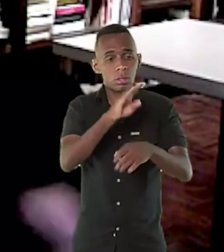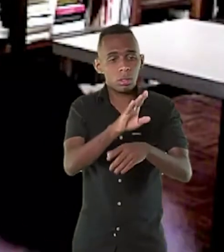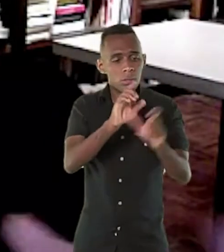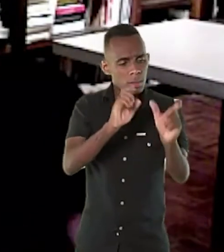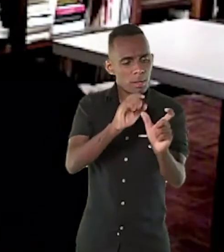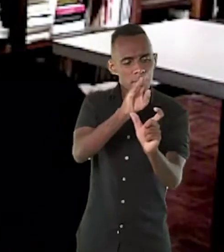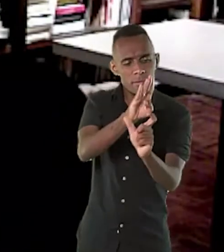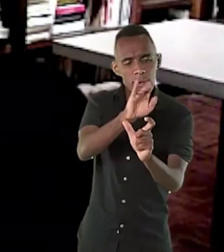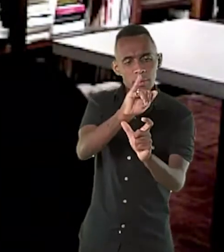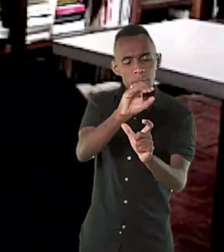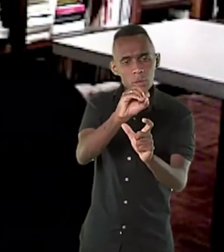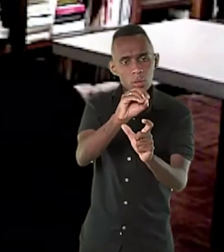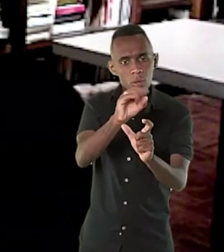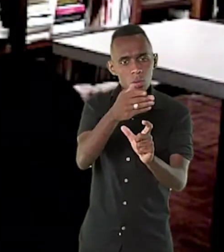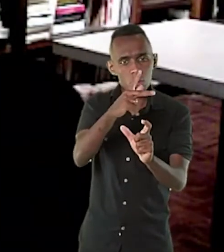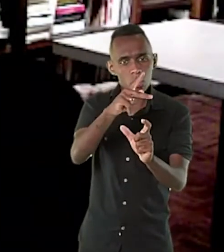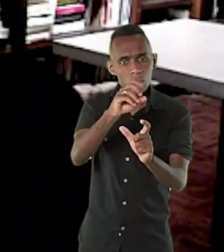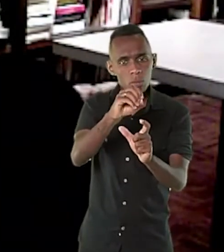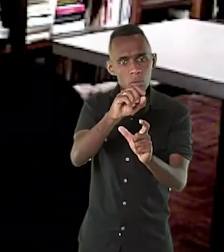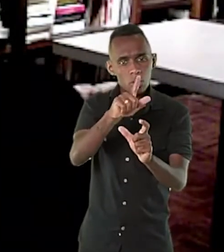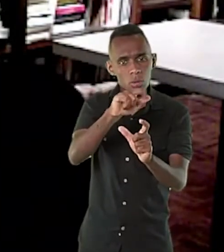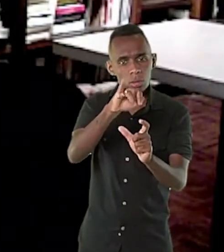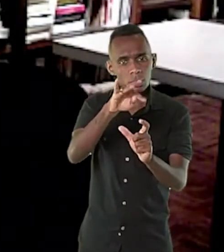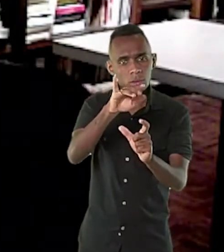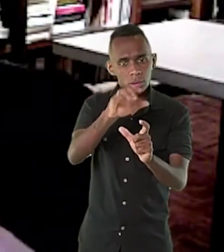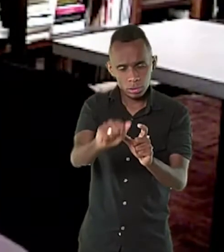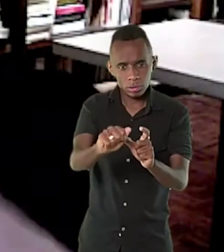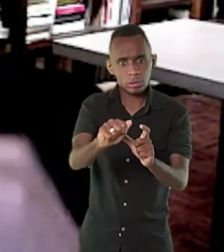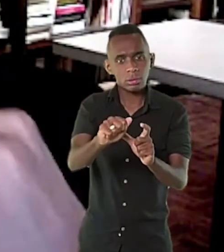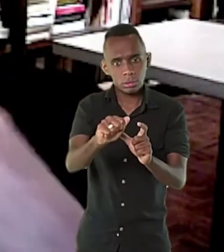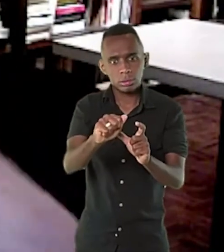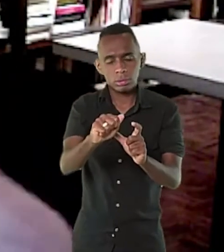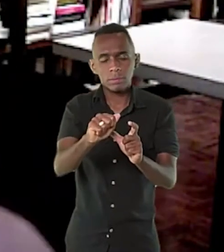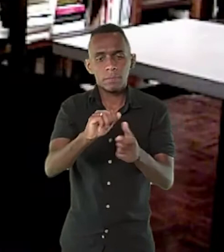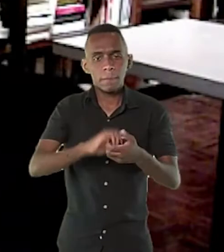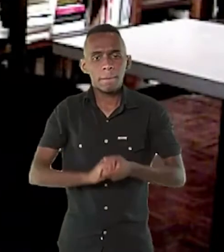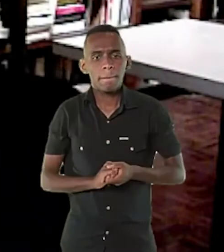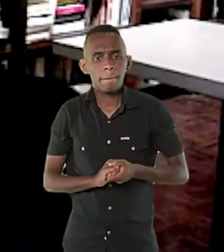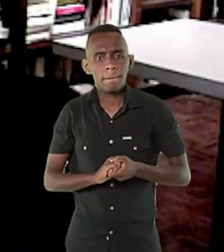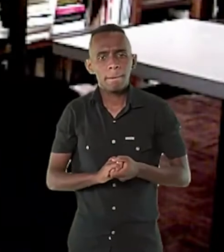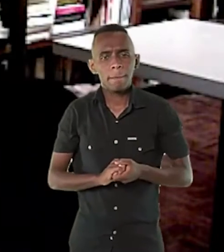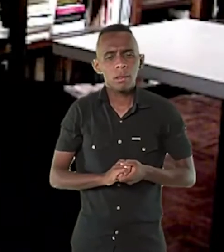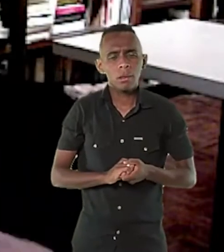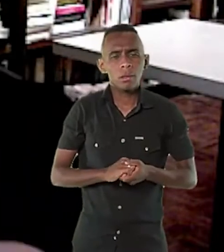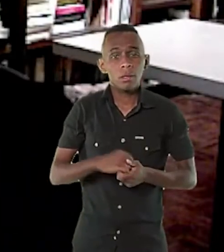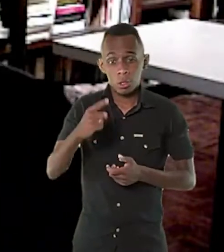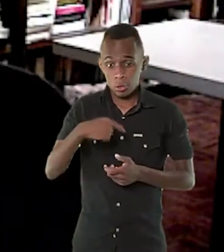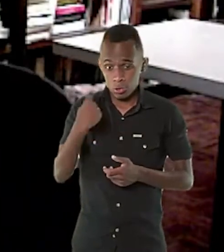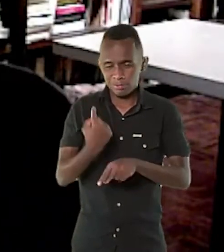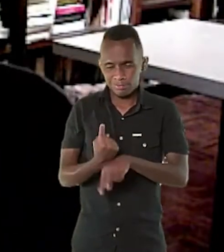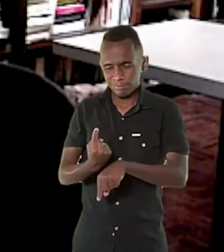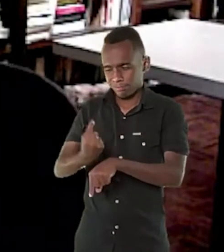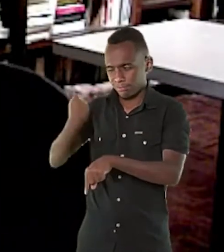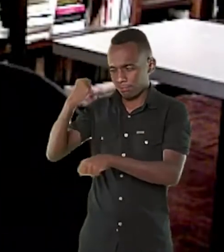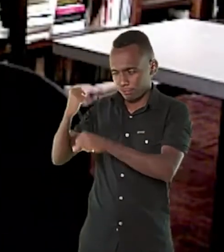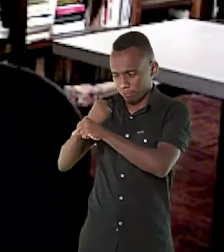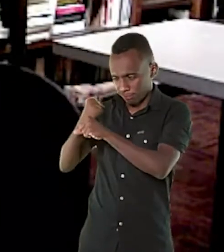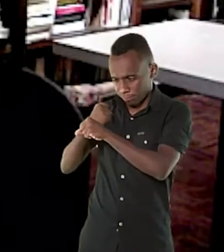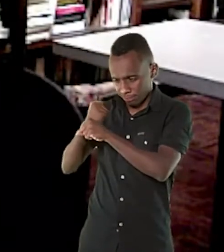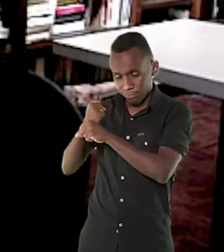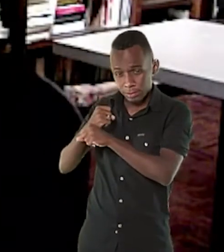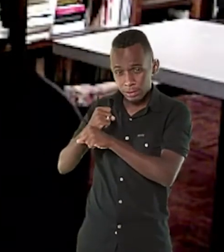biopolítica, uma forma de administrar e controlar os corpos. Na nossa época, essa